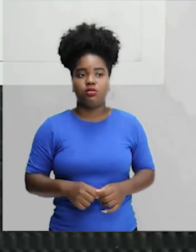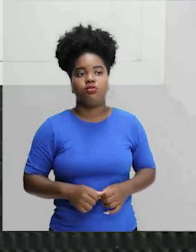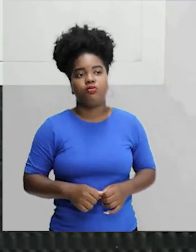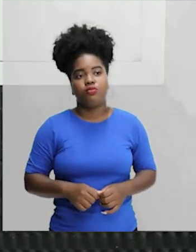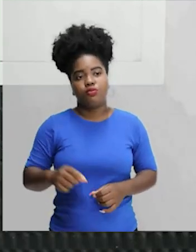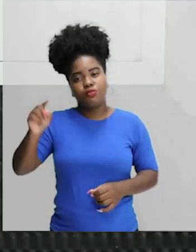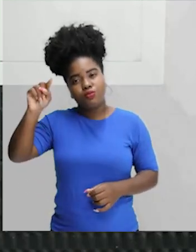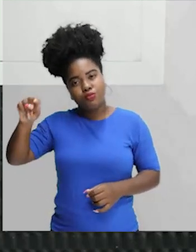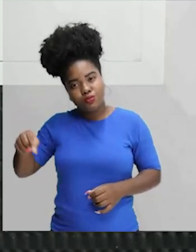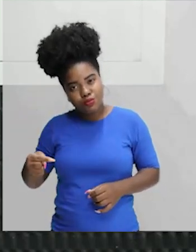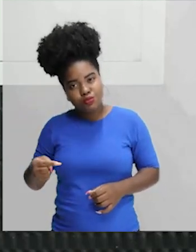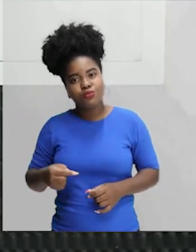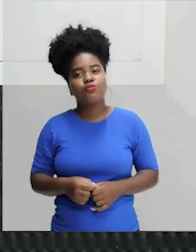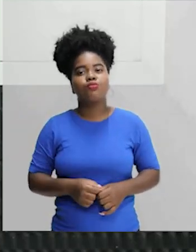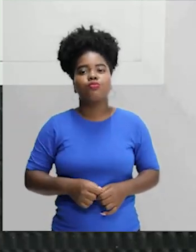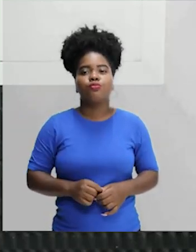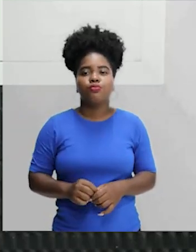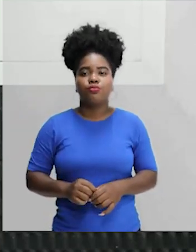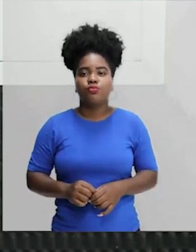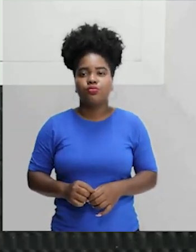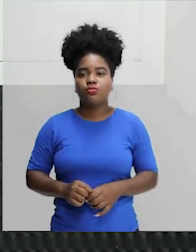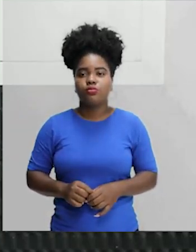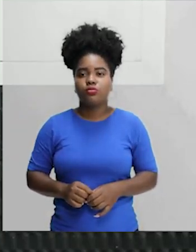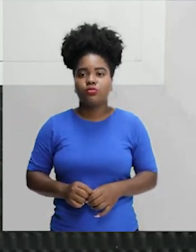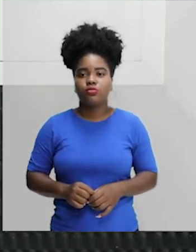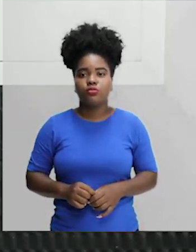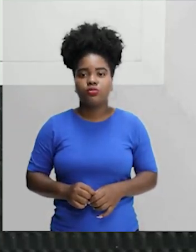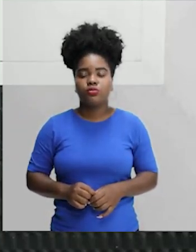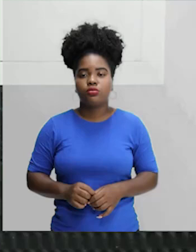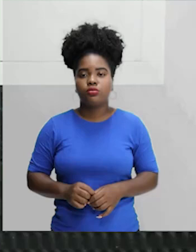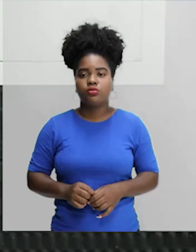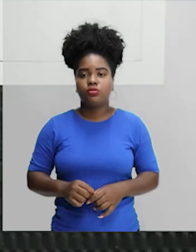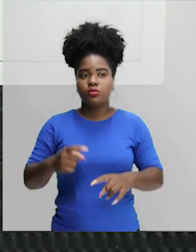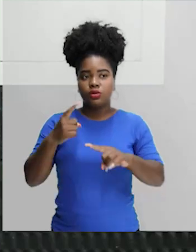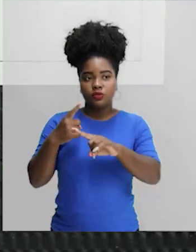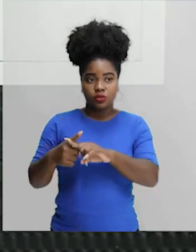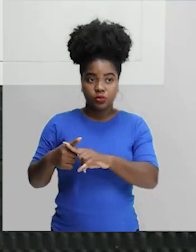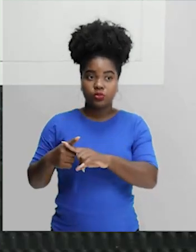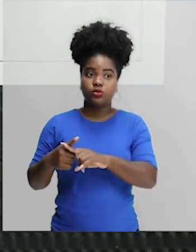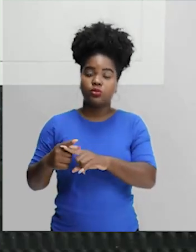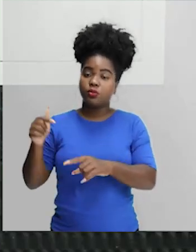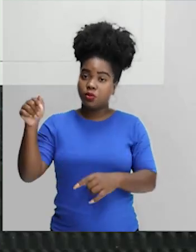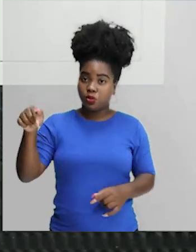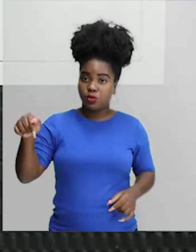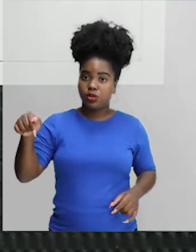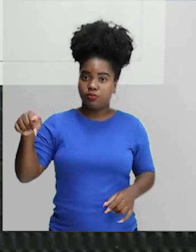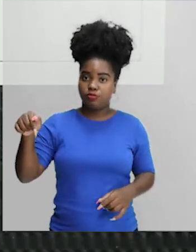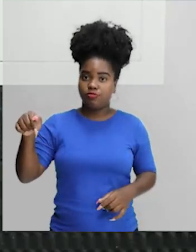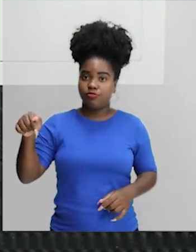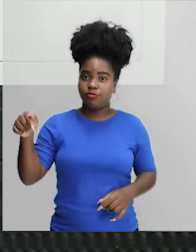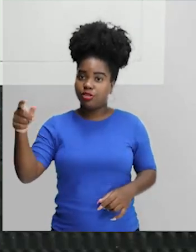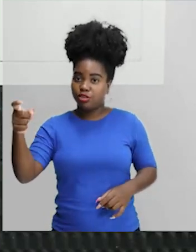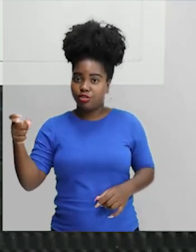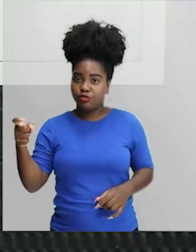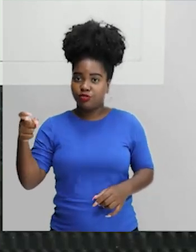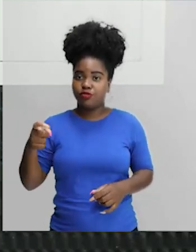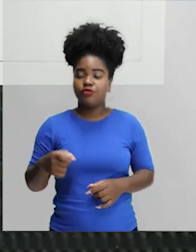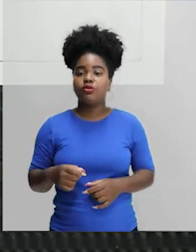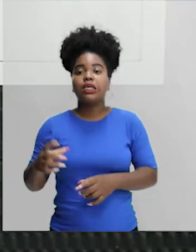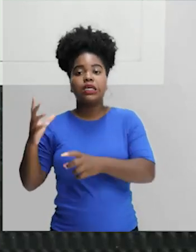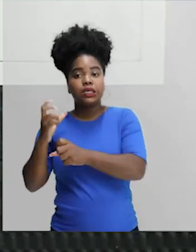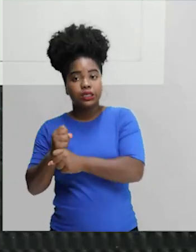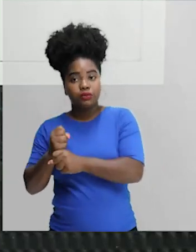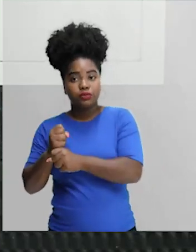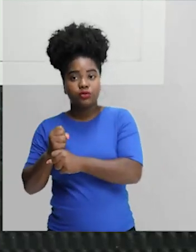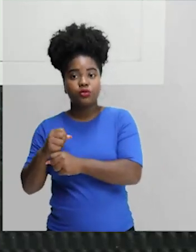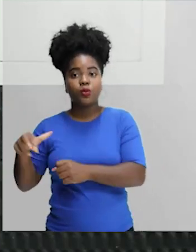Que esse aqui vai ser o dividendo, que vai ser multiplicado pelo seu quociente, que é x, que vai ser somado